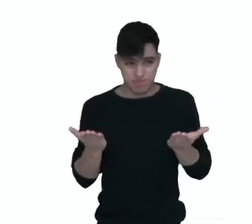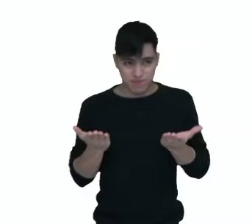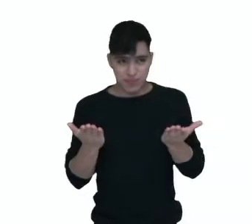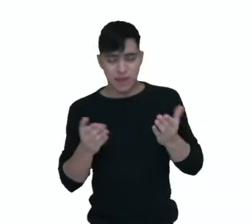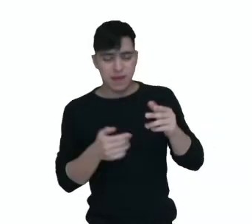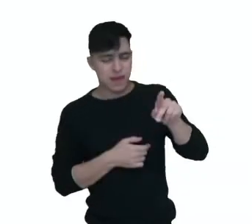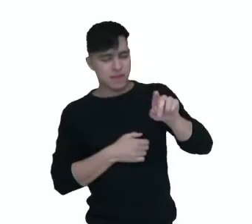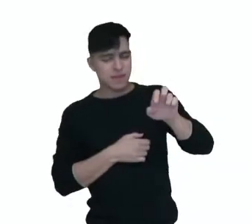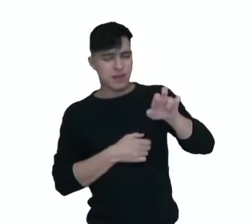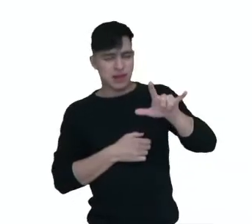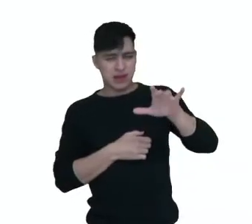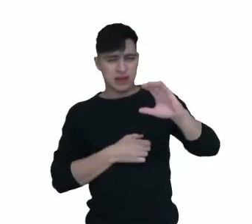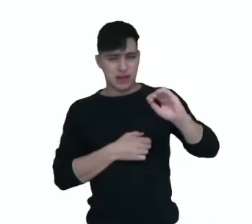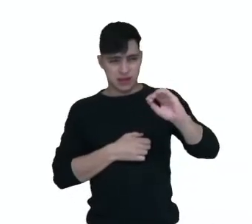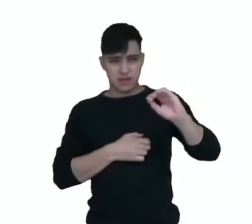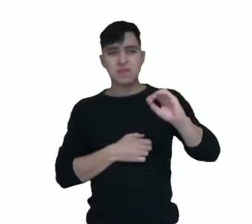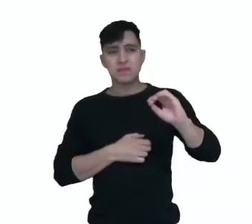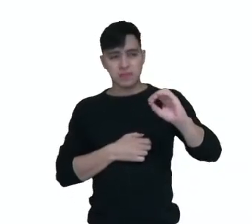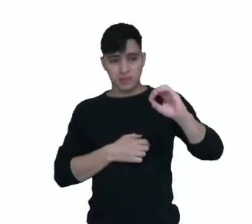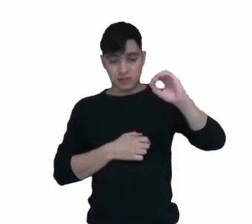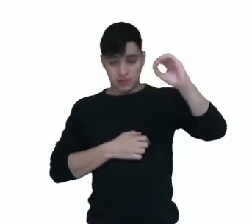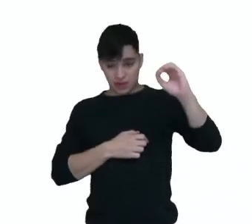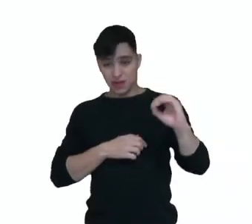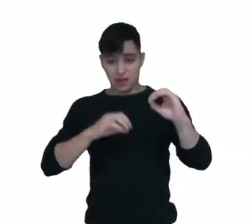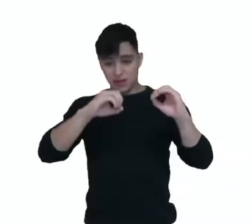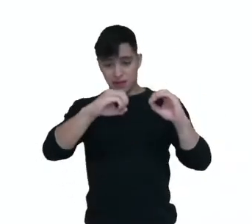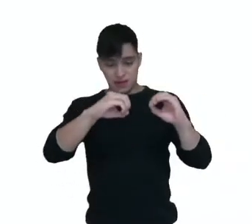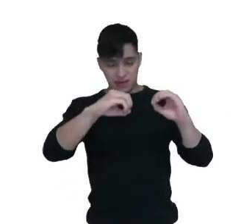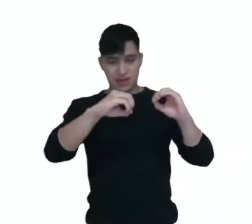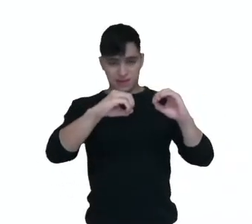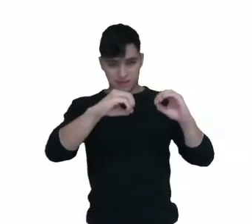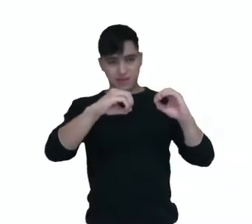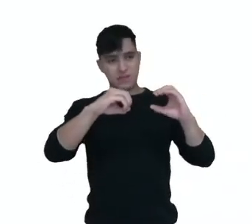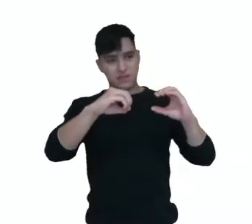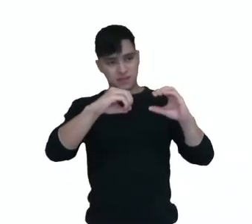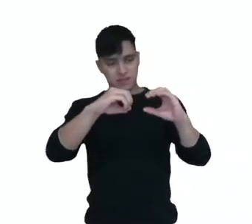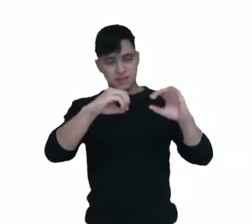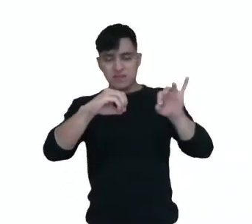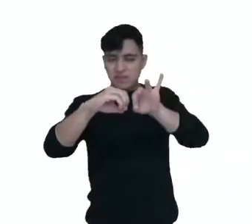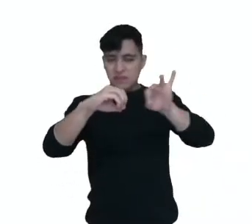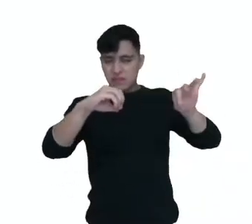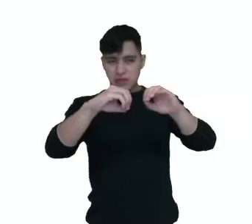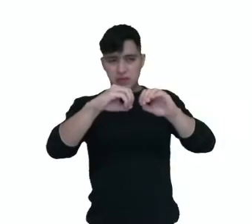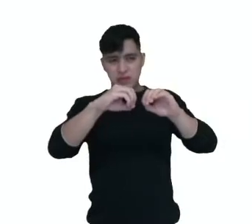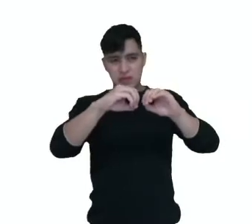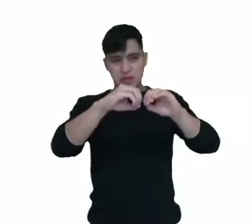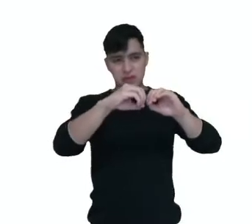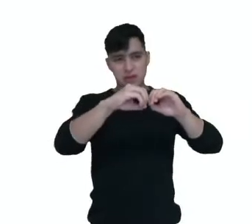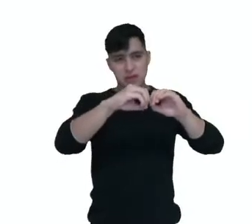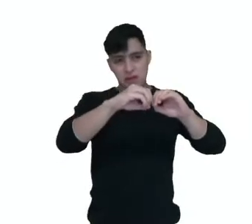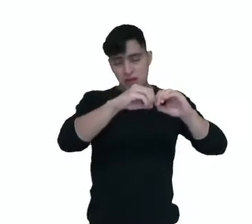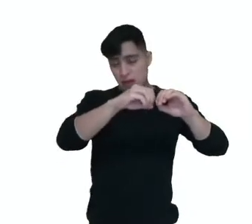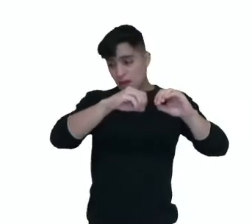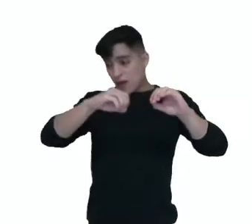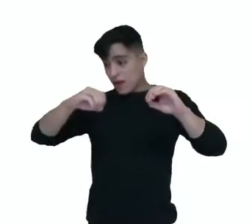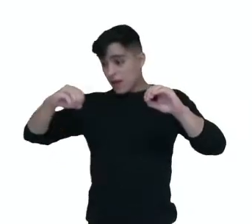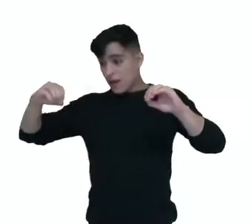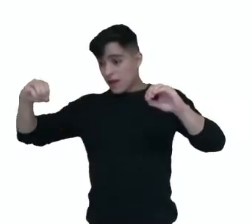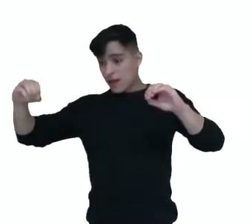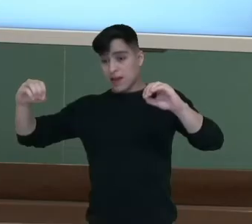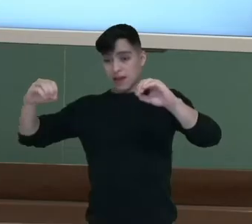o periélio, né? Aqui o periélio estaria mais próximo ao Sol início de janeiro, e início de julho a Terra